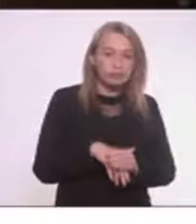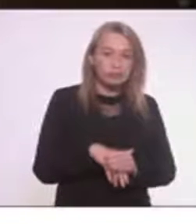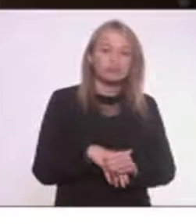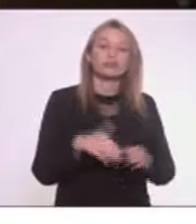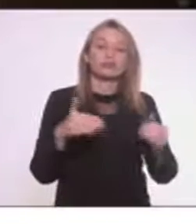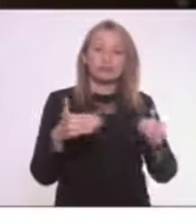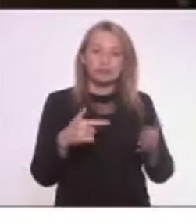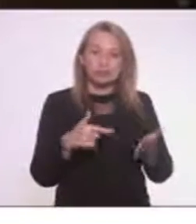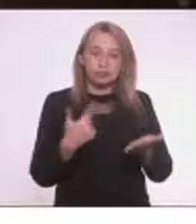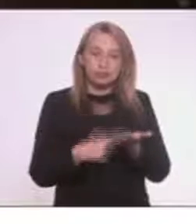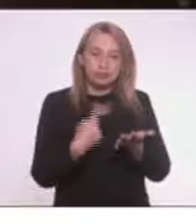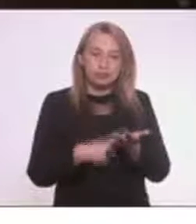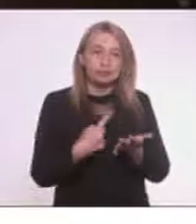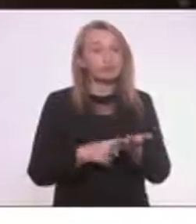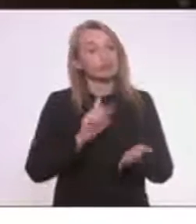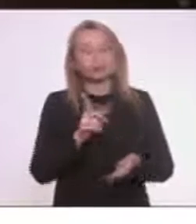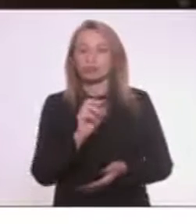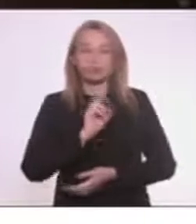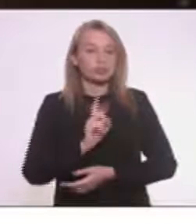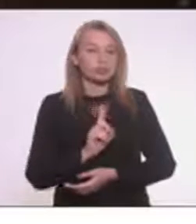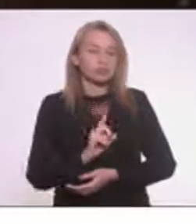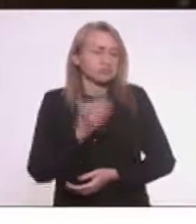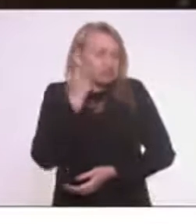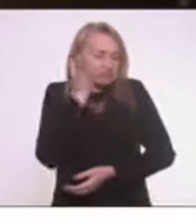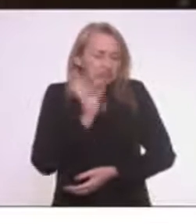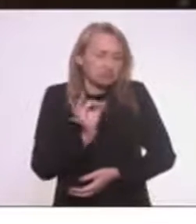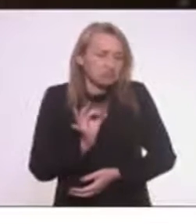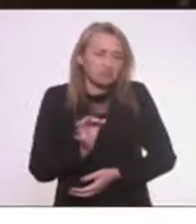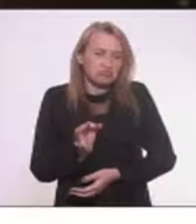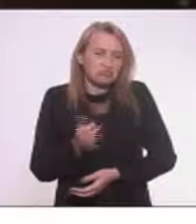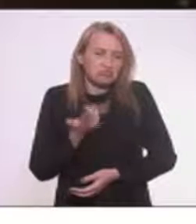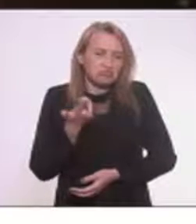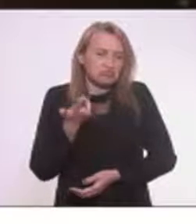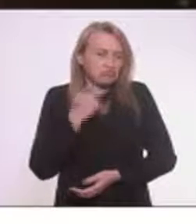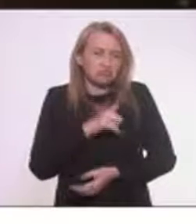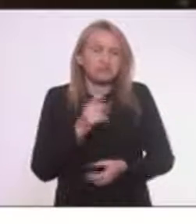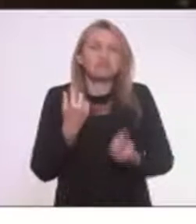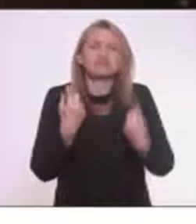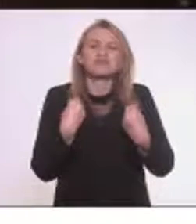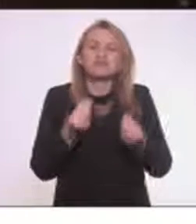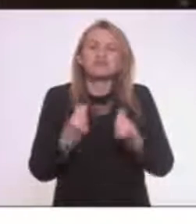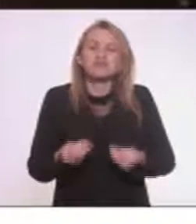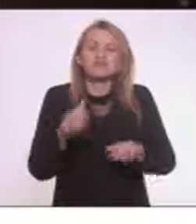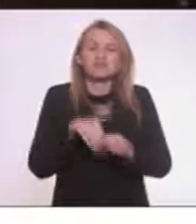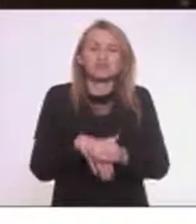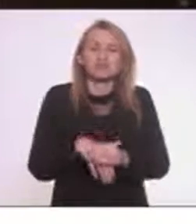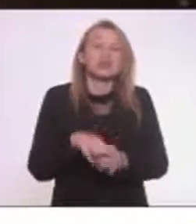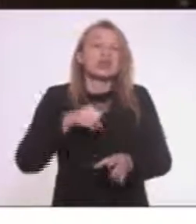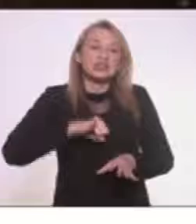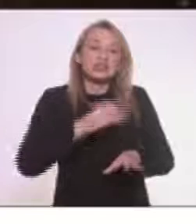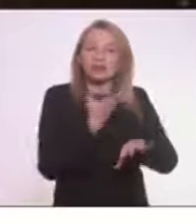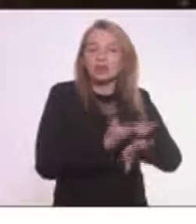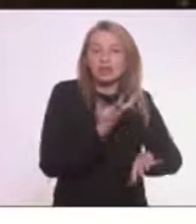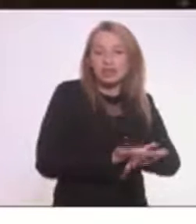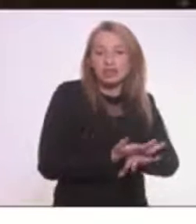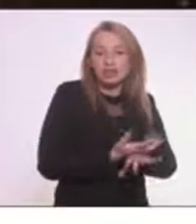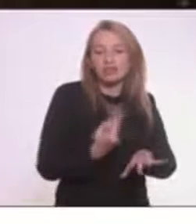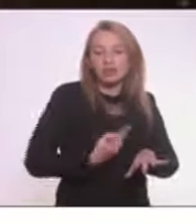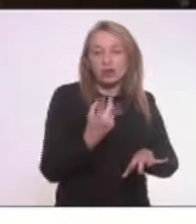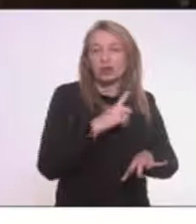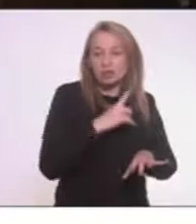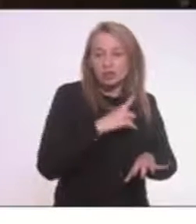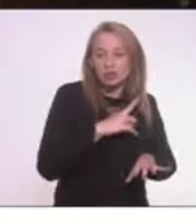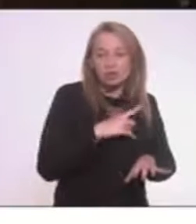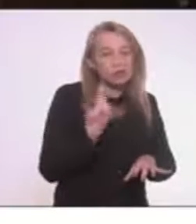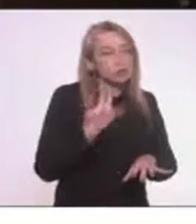o acordo. Se não, eu não consigo entender para que a gente está fazendo essa votação. Porque se a matéria para valer, ela não